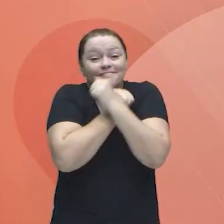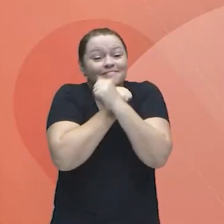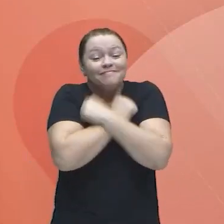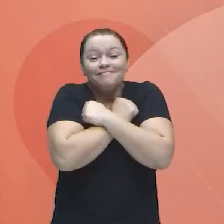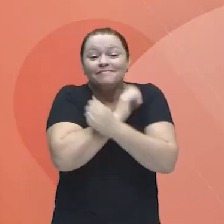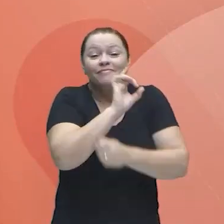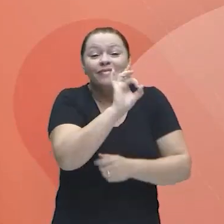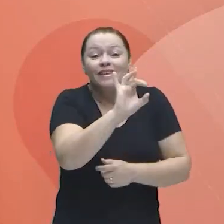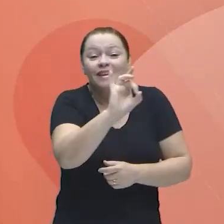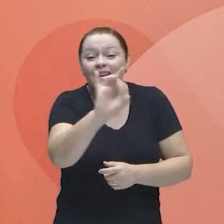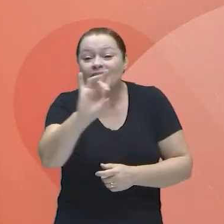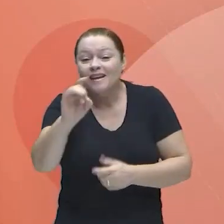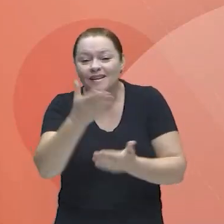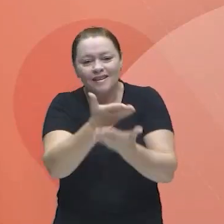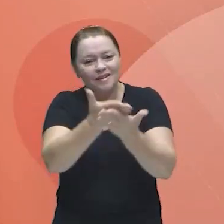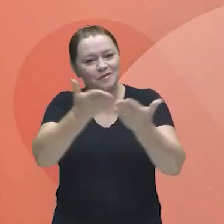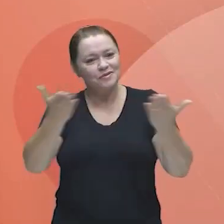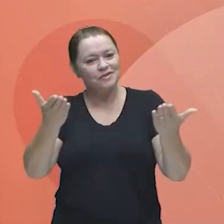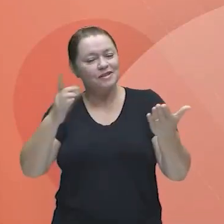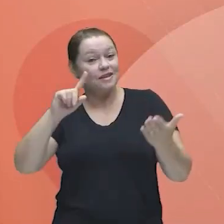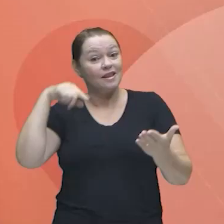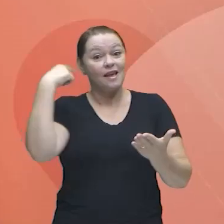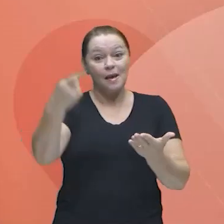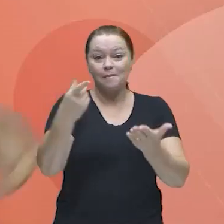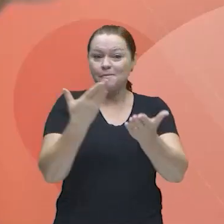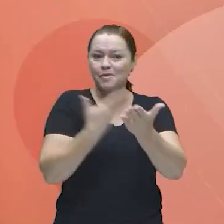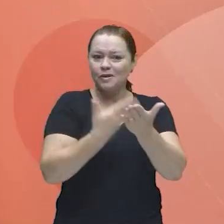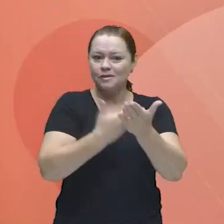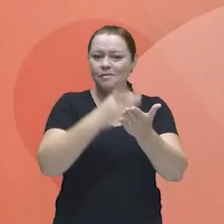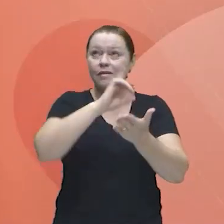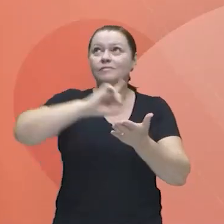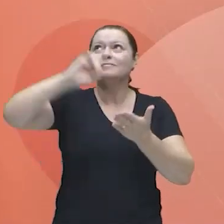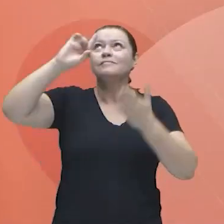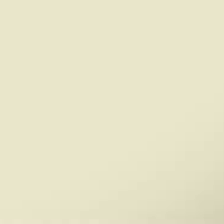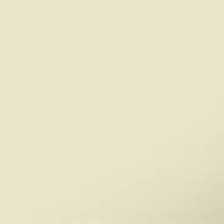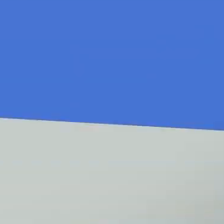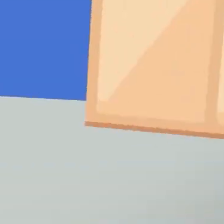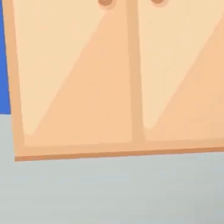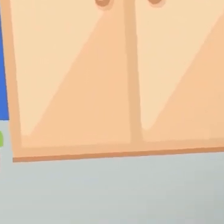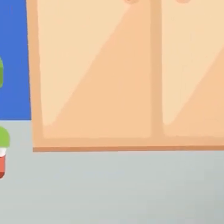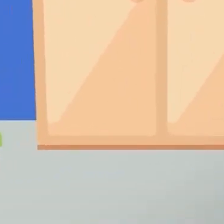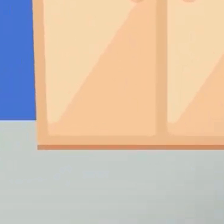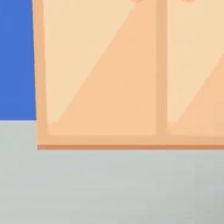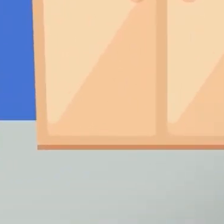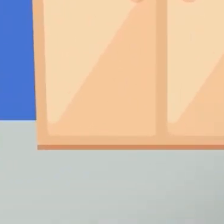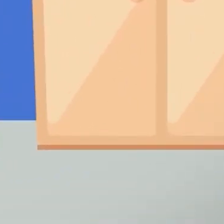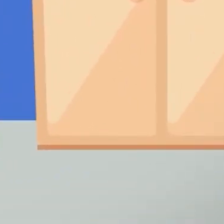cada um de vocês e até a nossa próxima aula, se Deus quiser. Tchau!